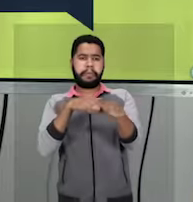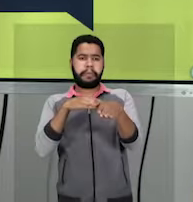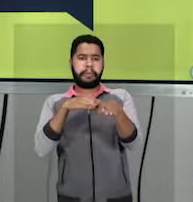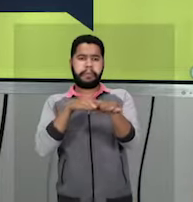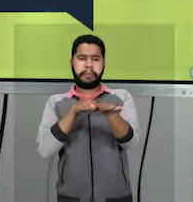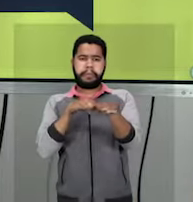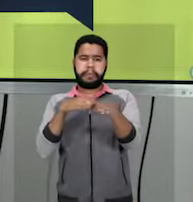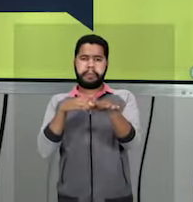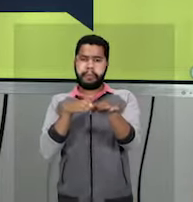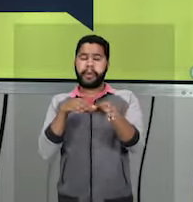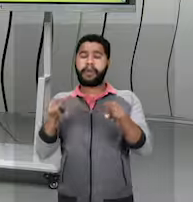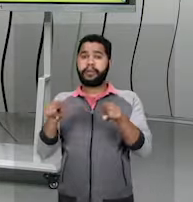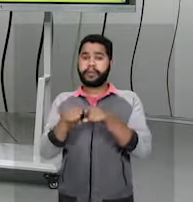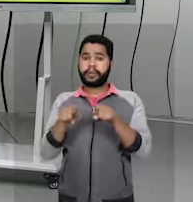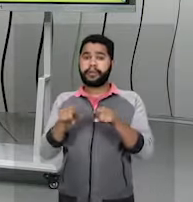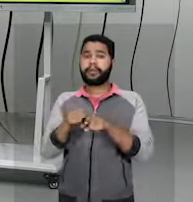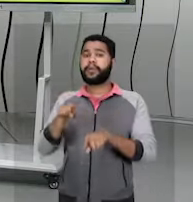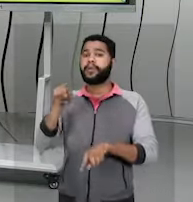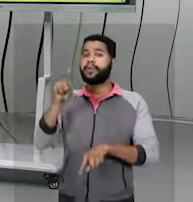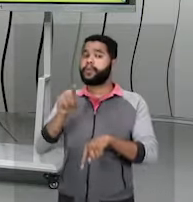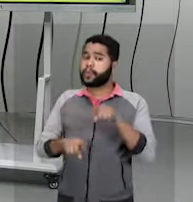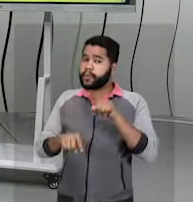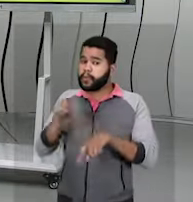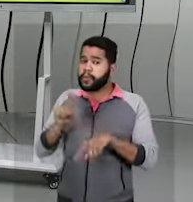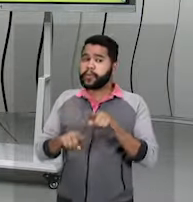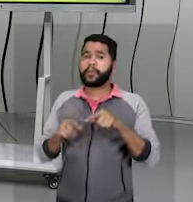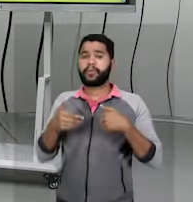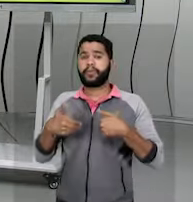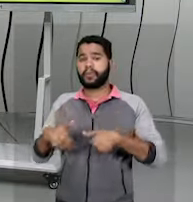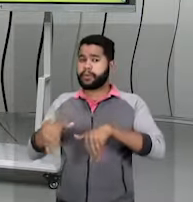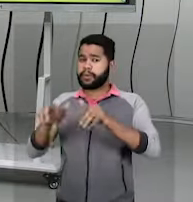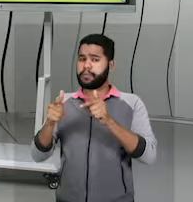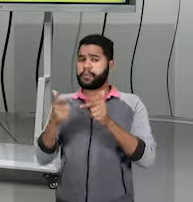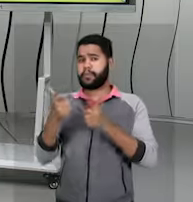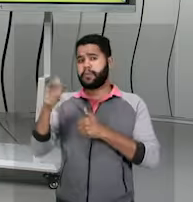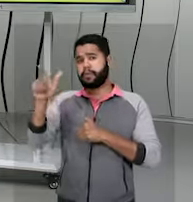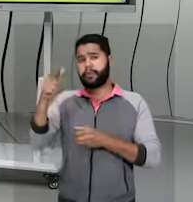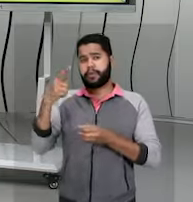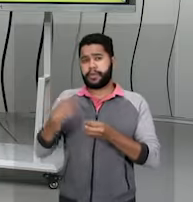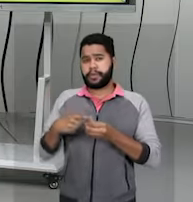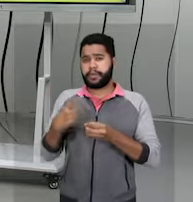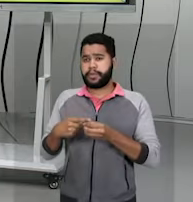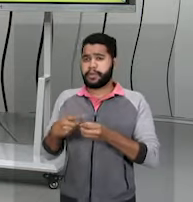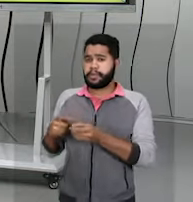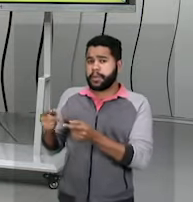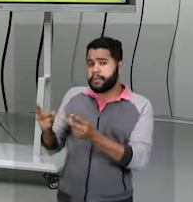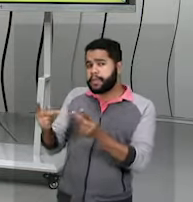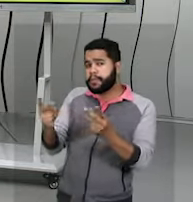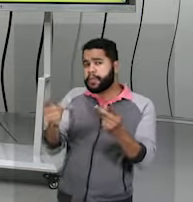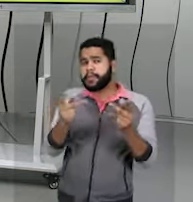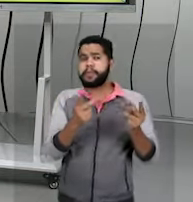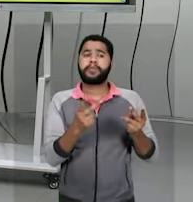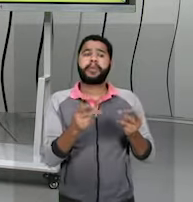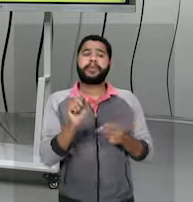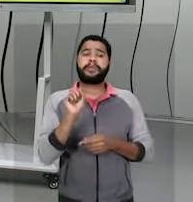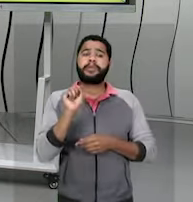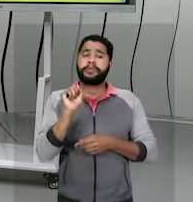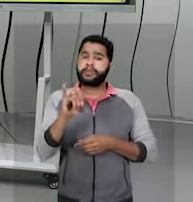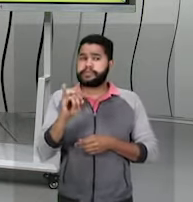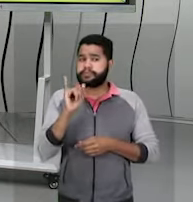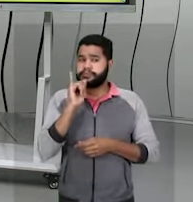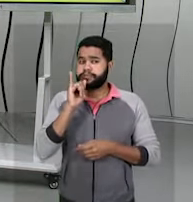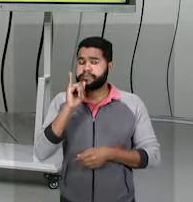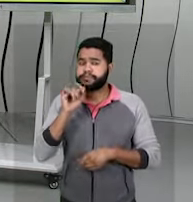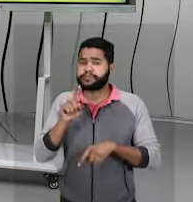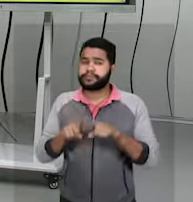produtos que podem ser levados para outras cidades para serem comercializados se for